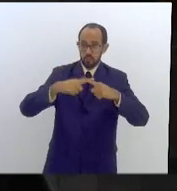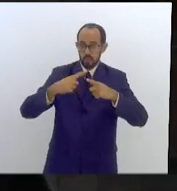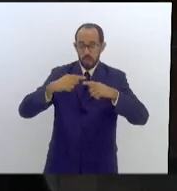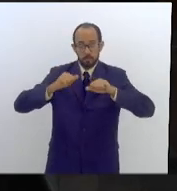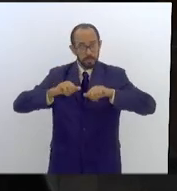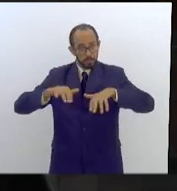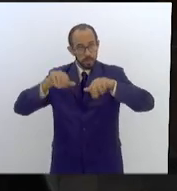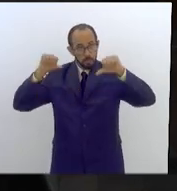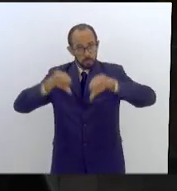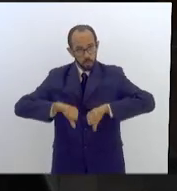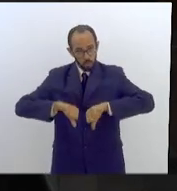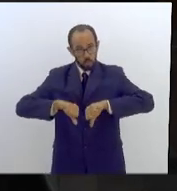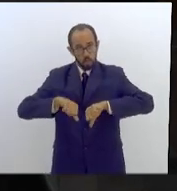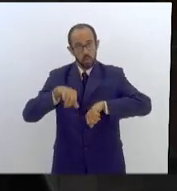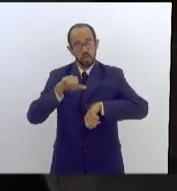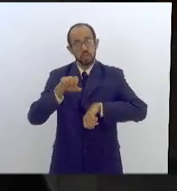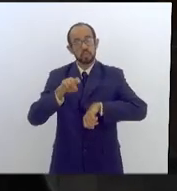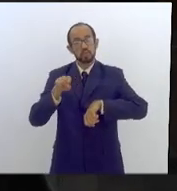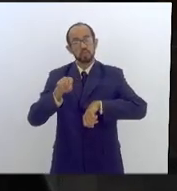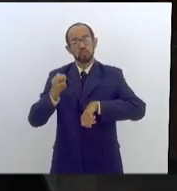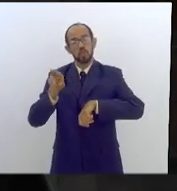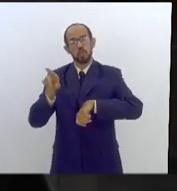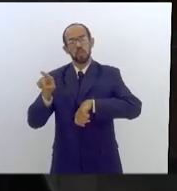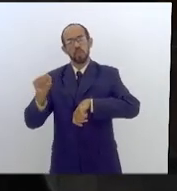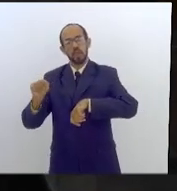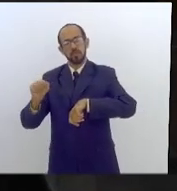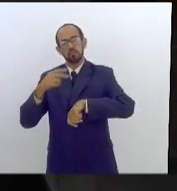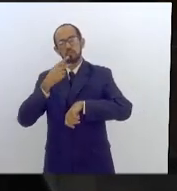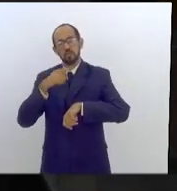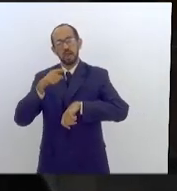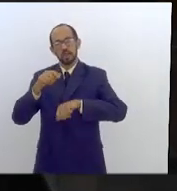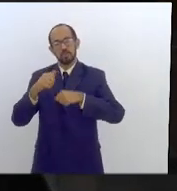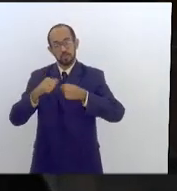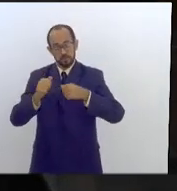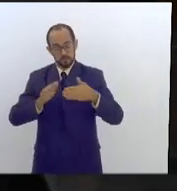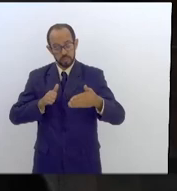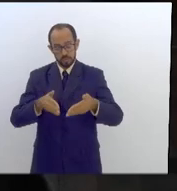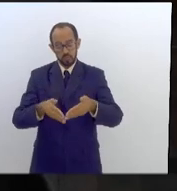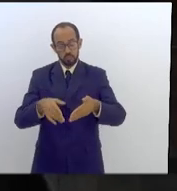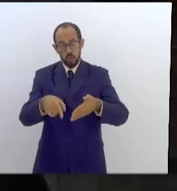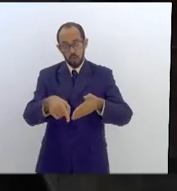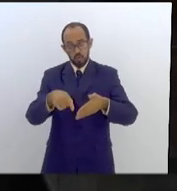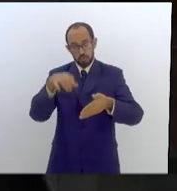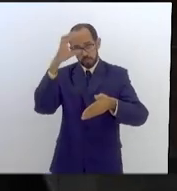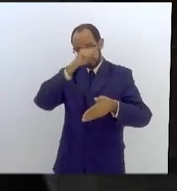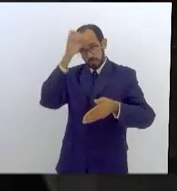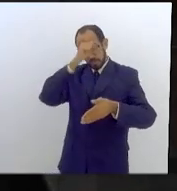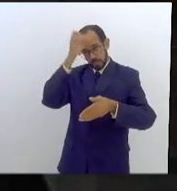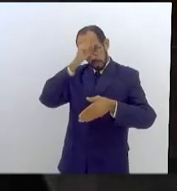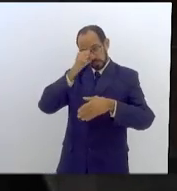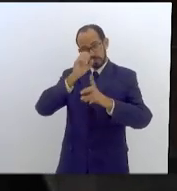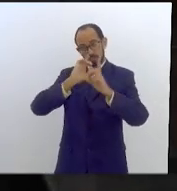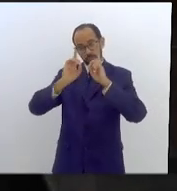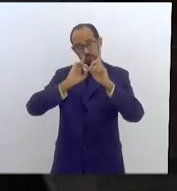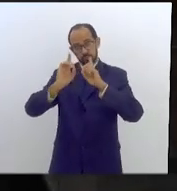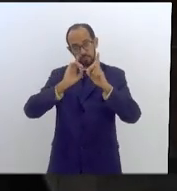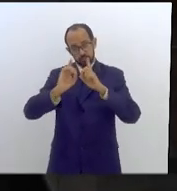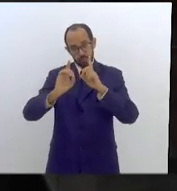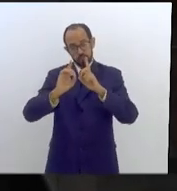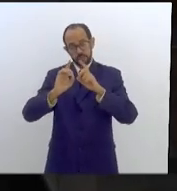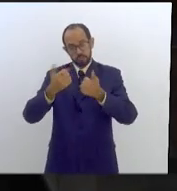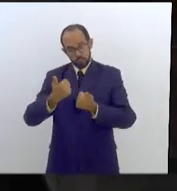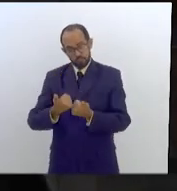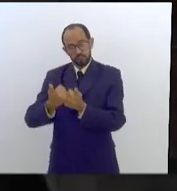então a Isolda fala com clareza da necessidade de jogar o foco nas aprendizagens no diálogo no regime de colaboração